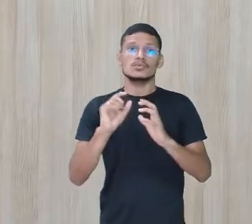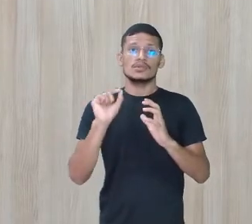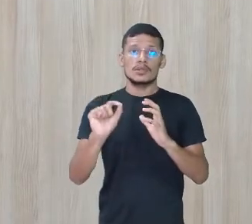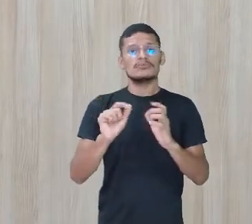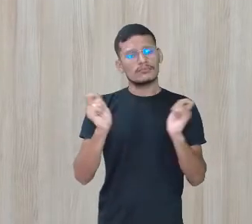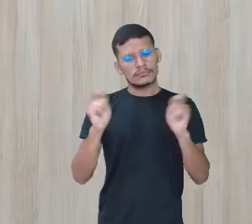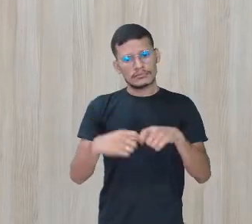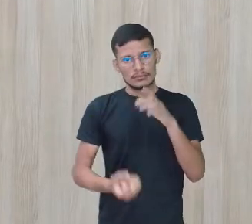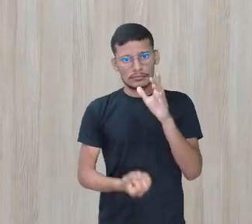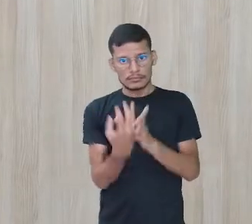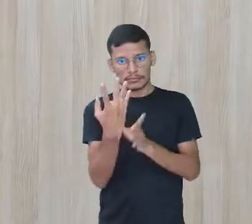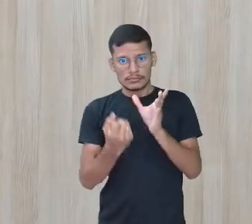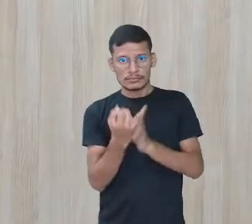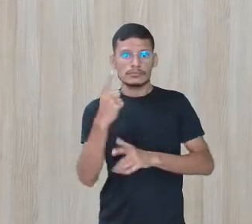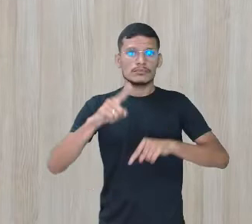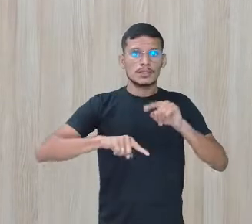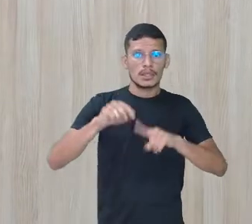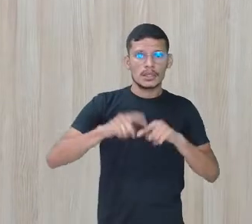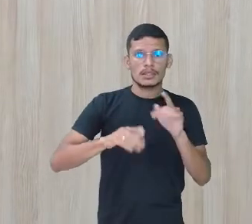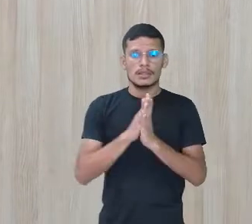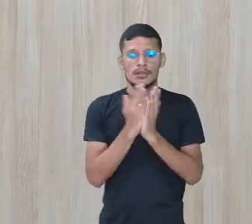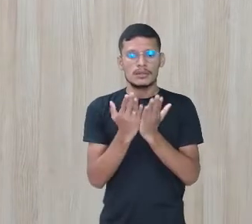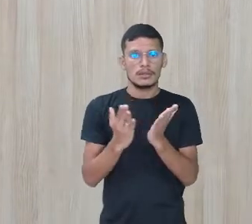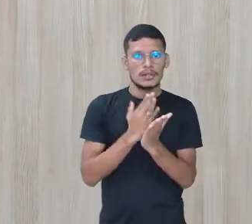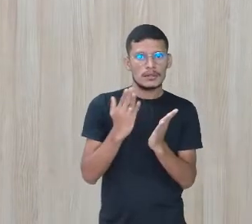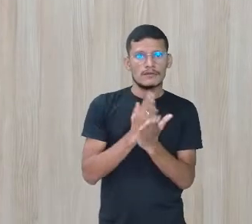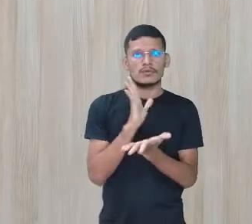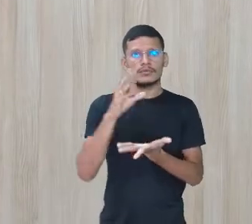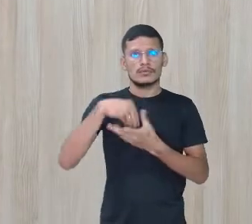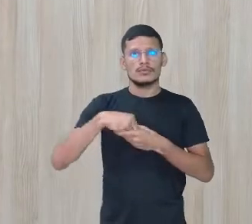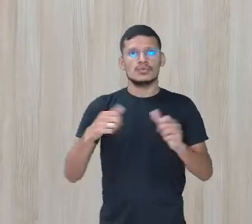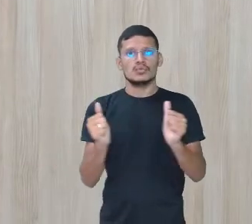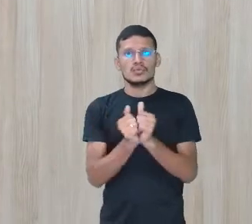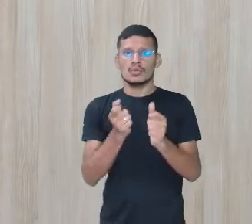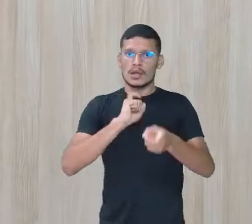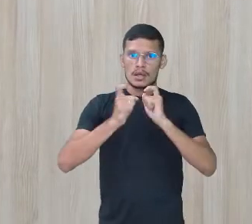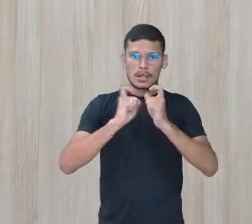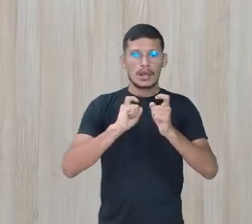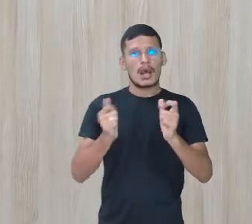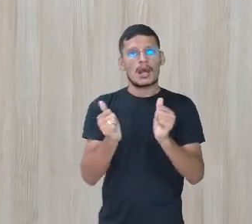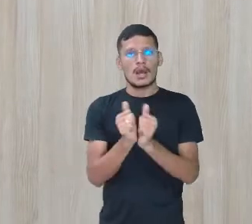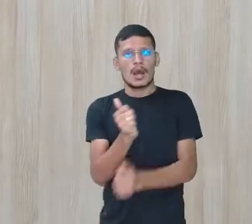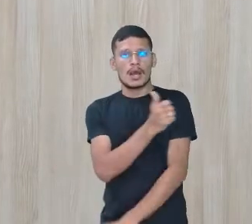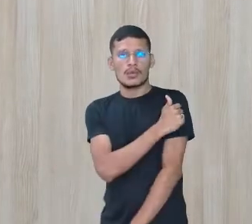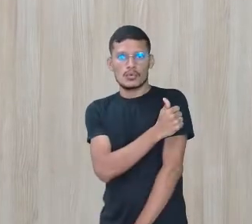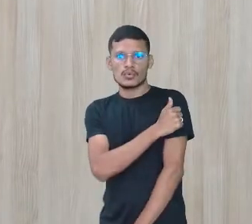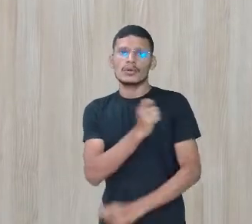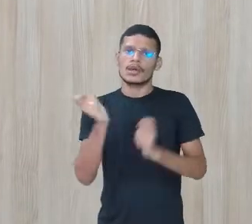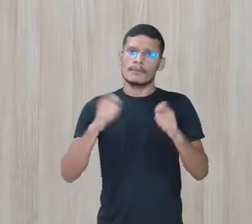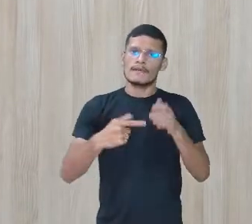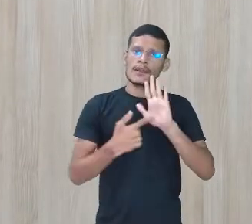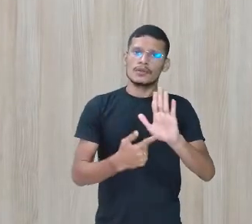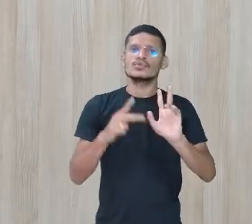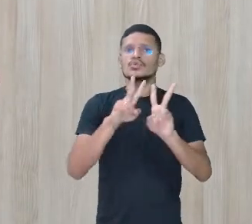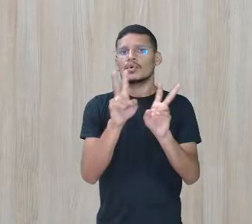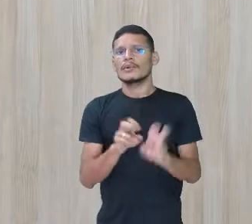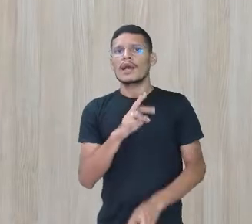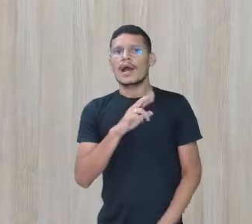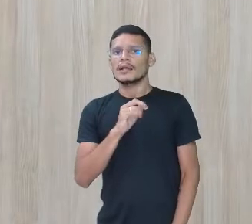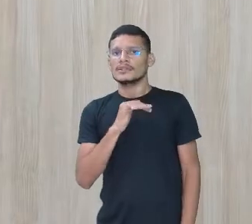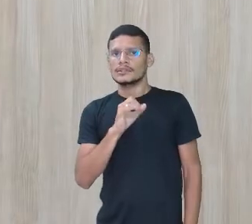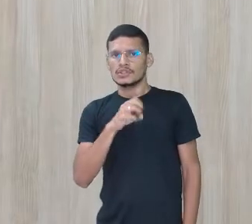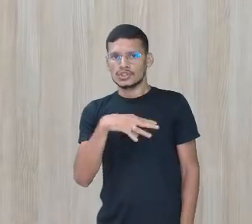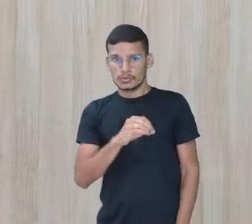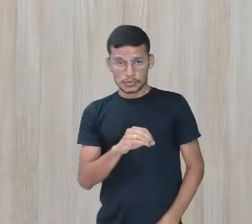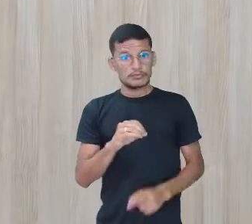produção de matérias de livros com os estudantes, discutindo, né, essa questão étnico-racial, né, a questão do